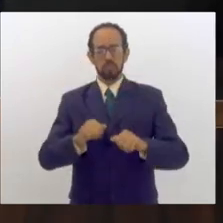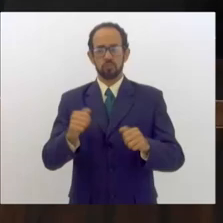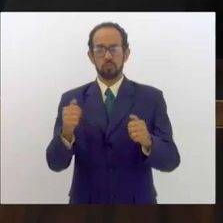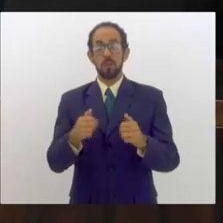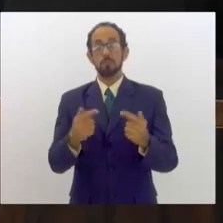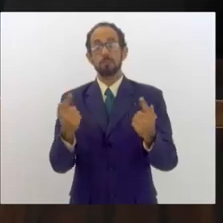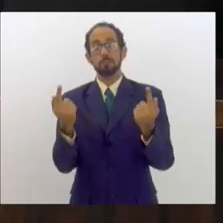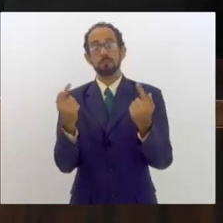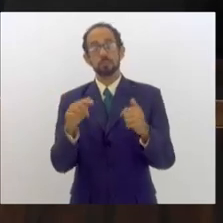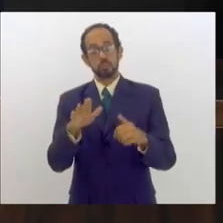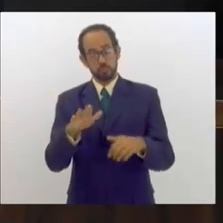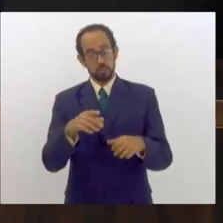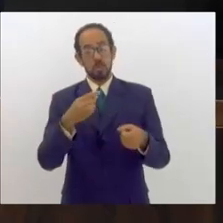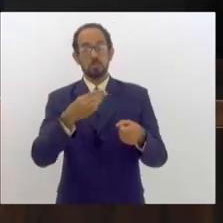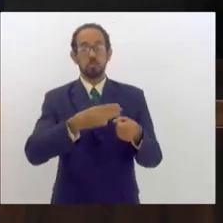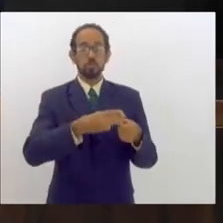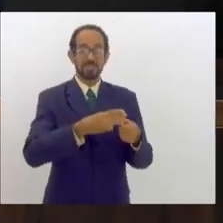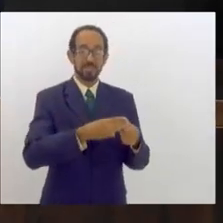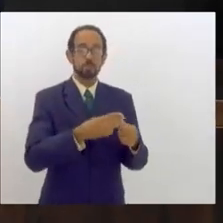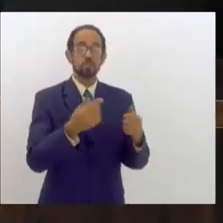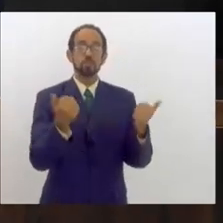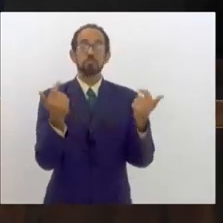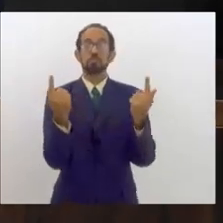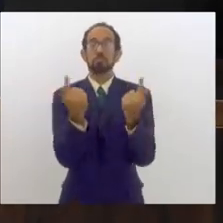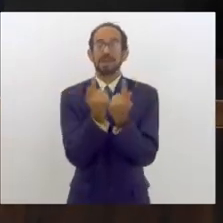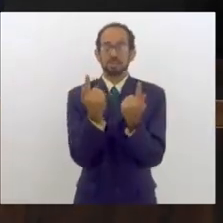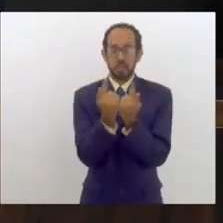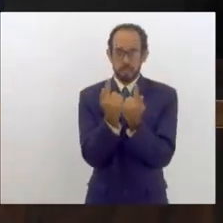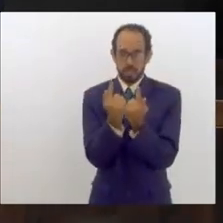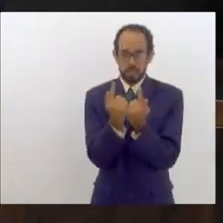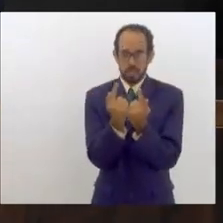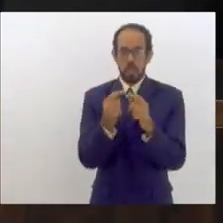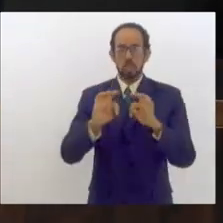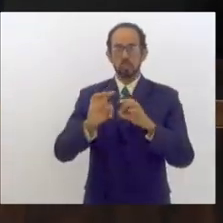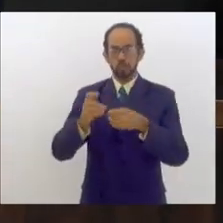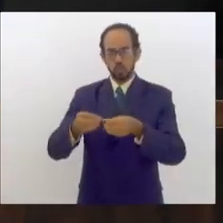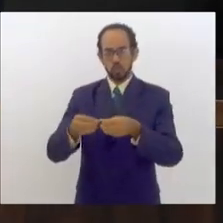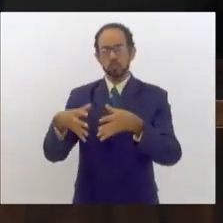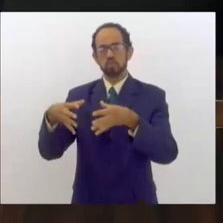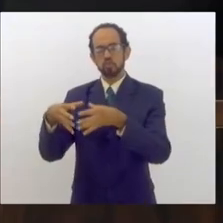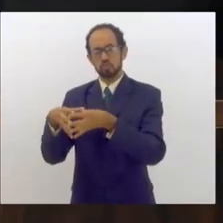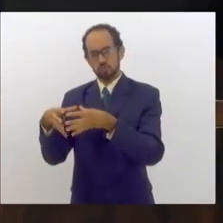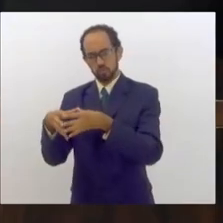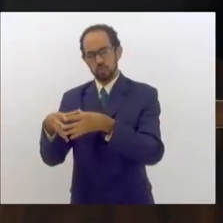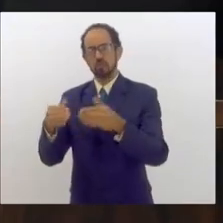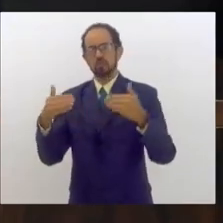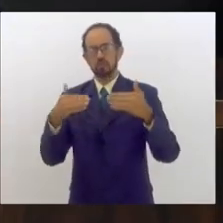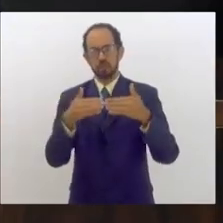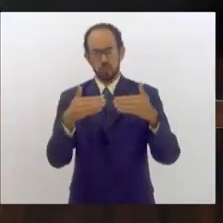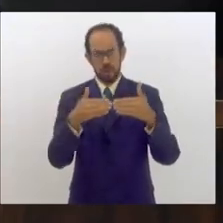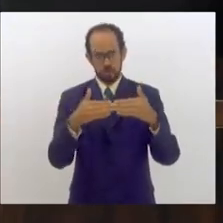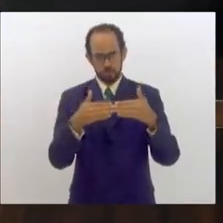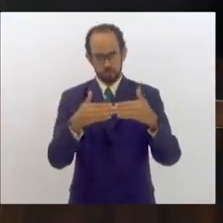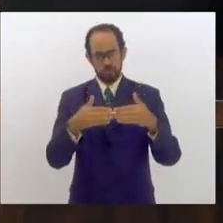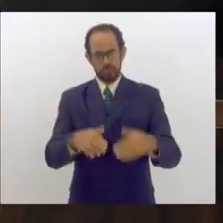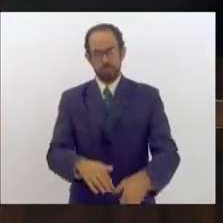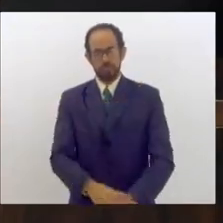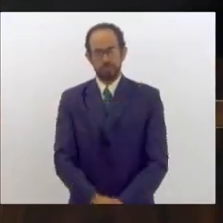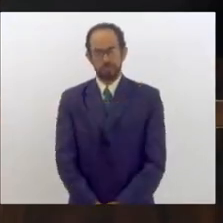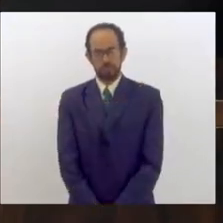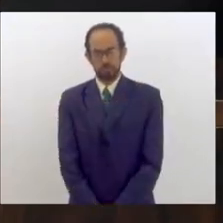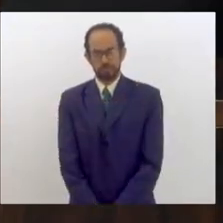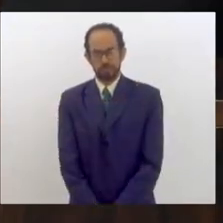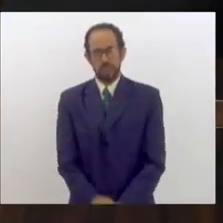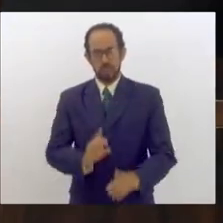Finanças fiscalização financeira e controle favorável relatores deputados Jorge Felipe Neto Carlos Macedo e Márcio canela